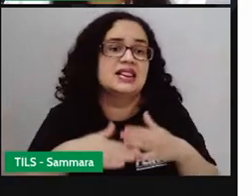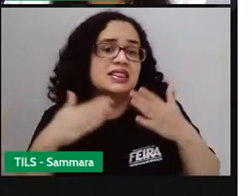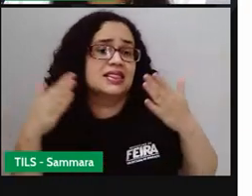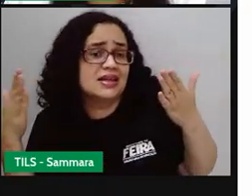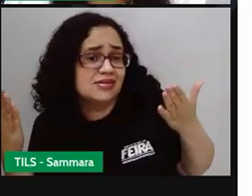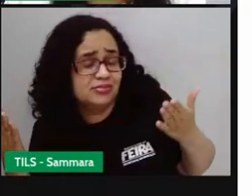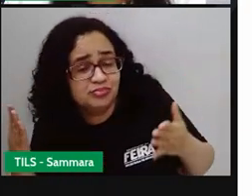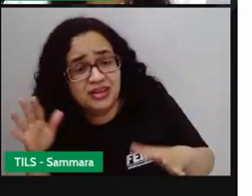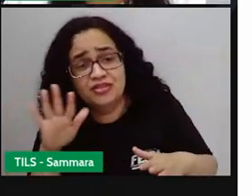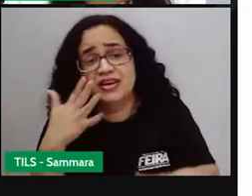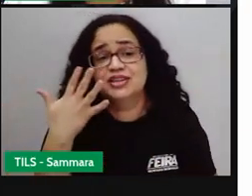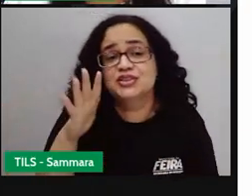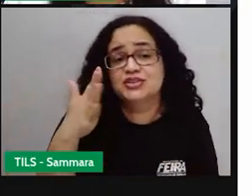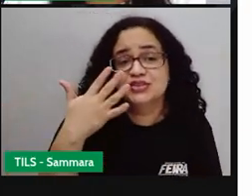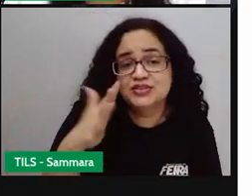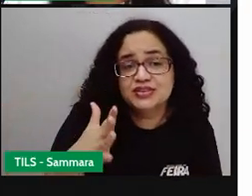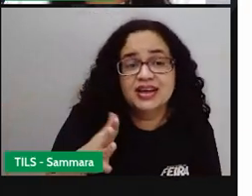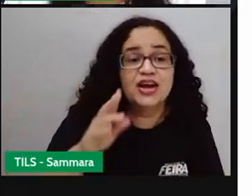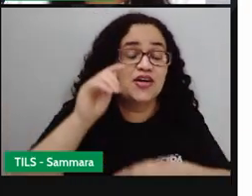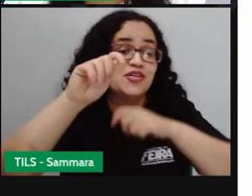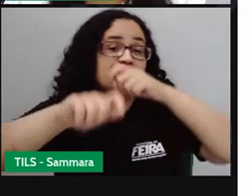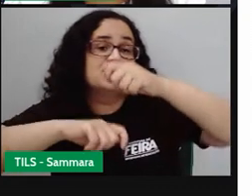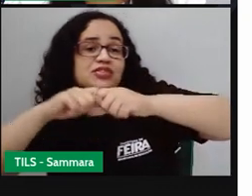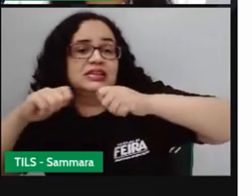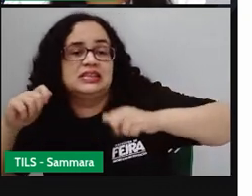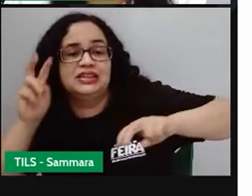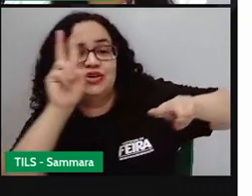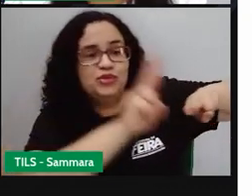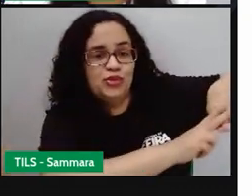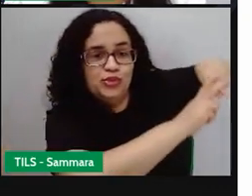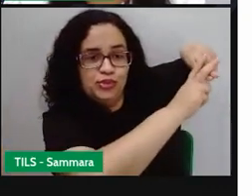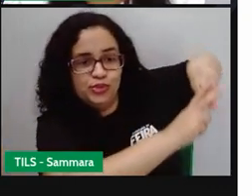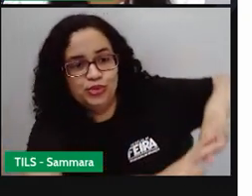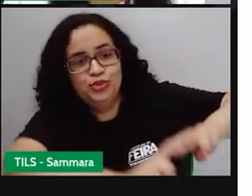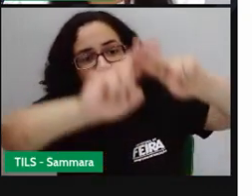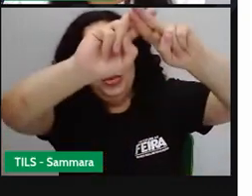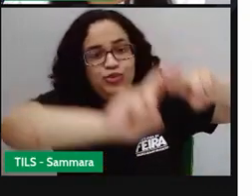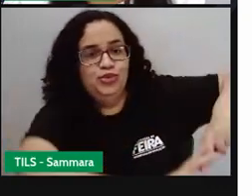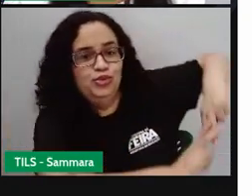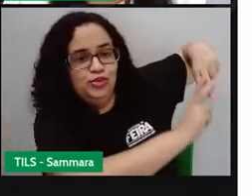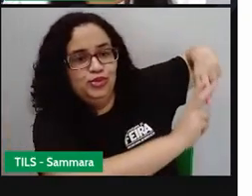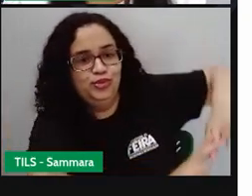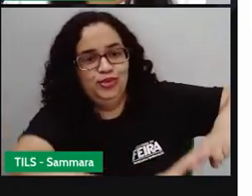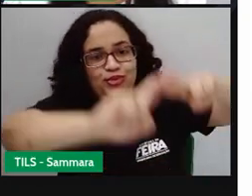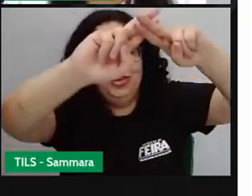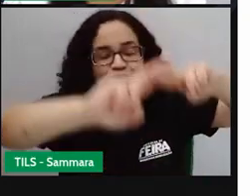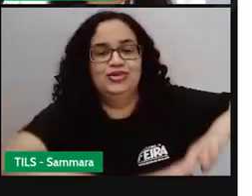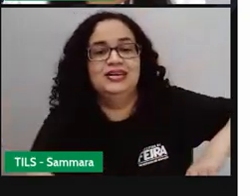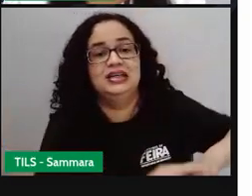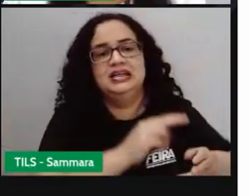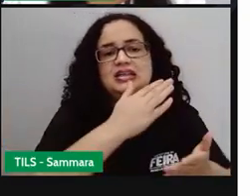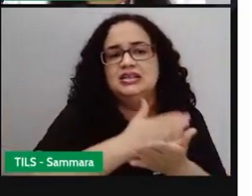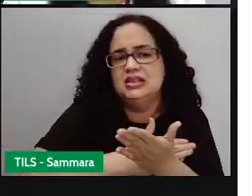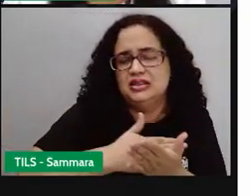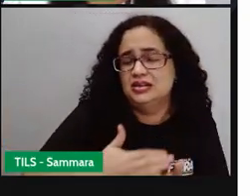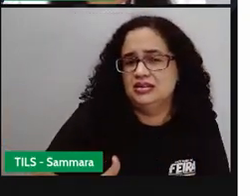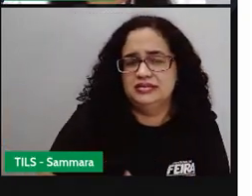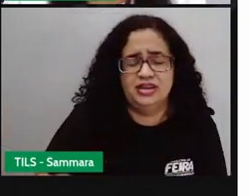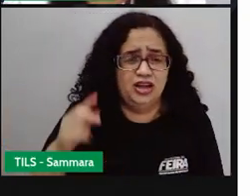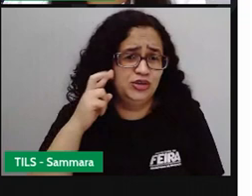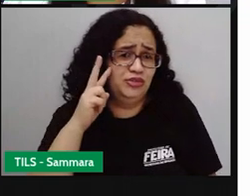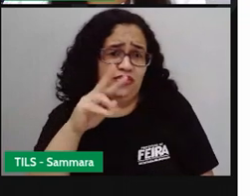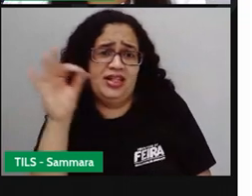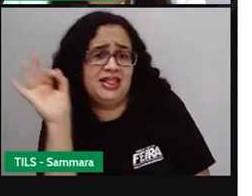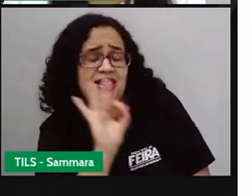vez em quando, eu puxava o fio e a cadeira dava uma balançadinha. No começo, elas não viram